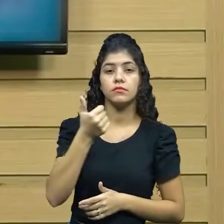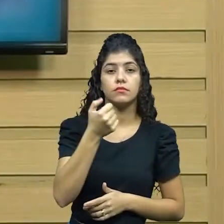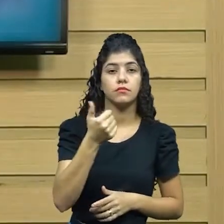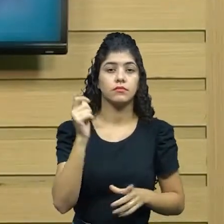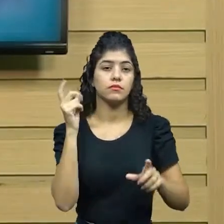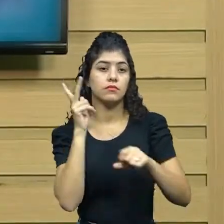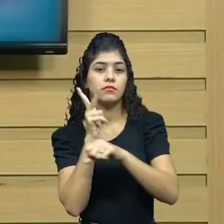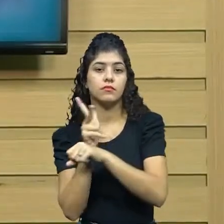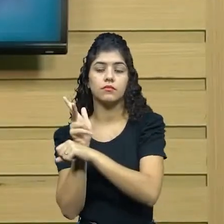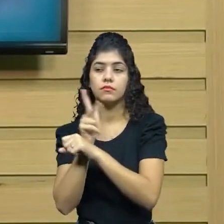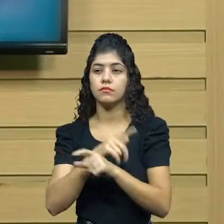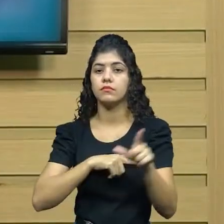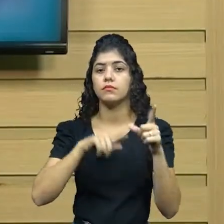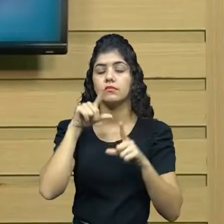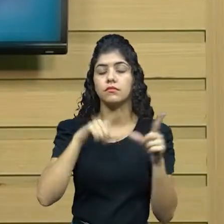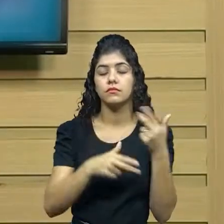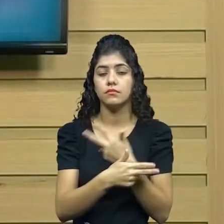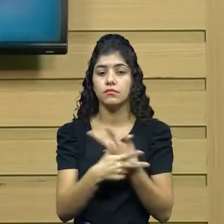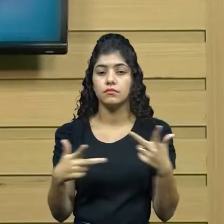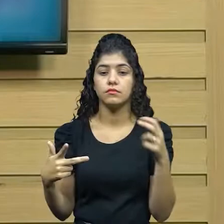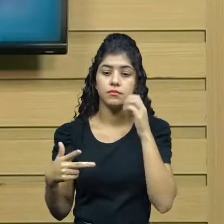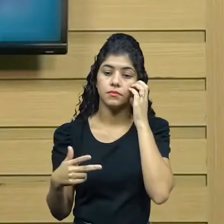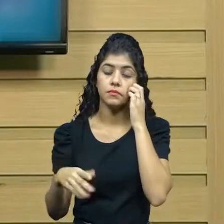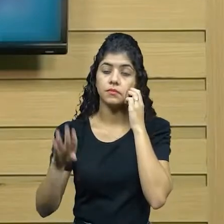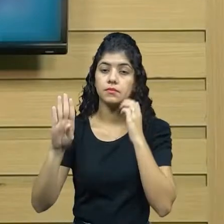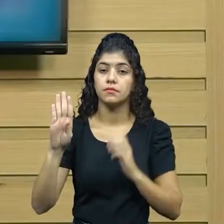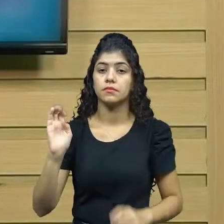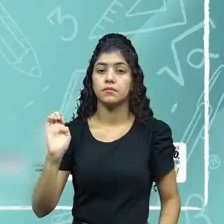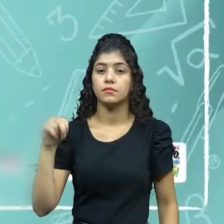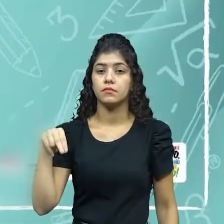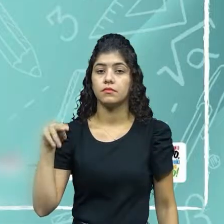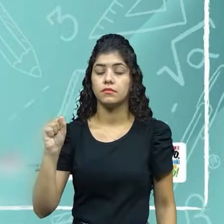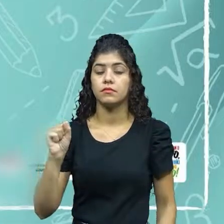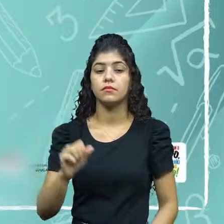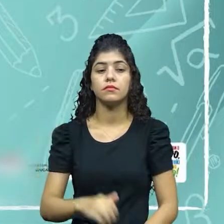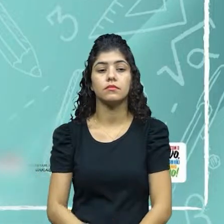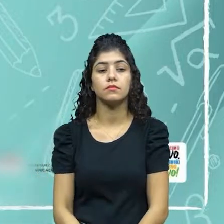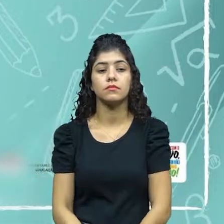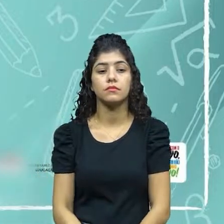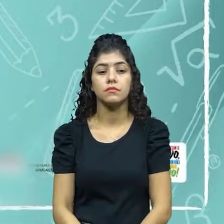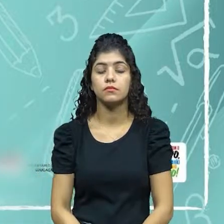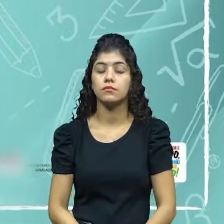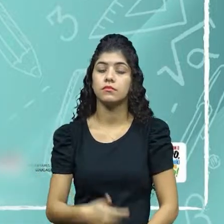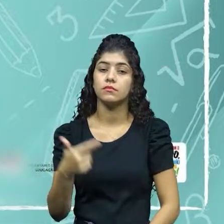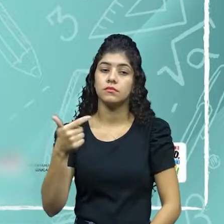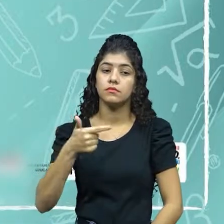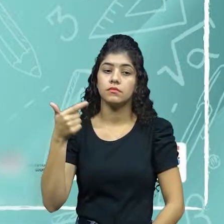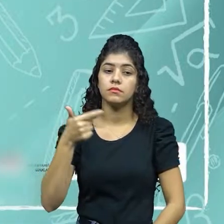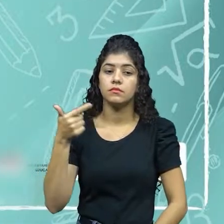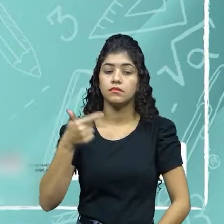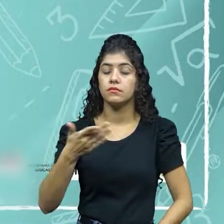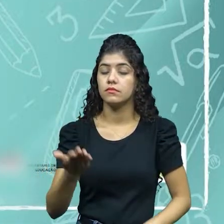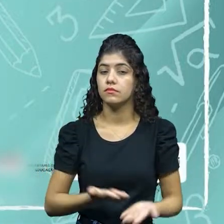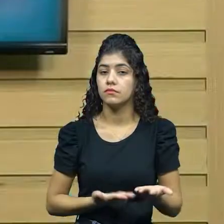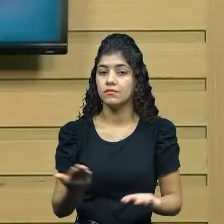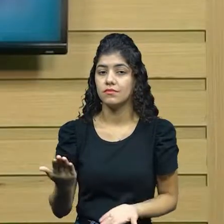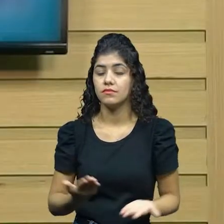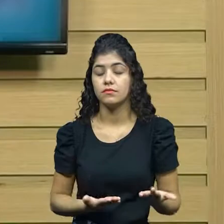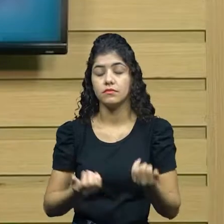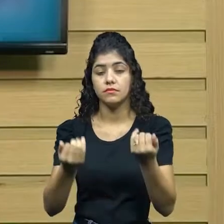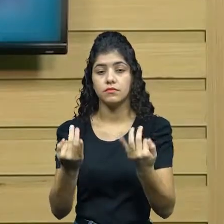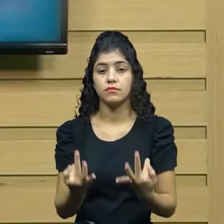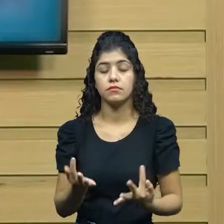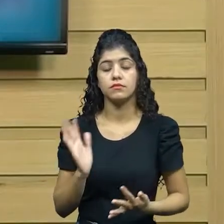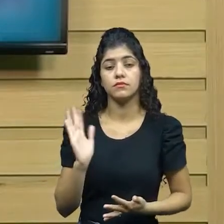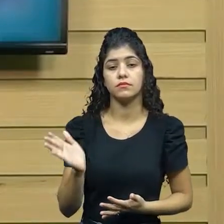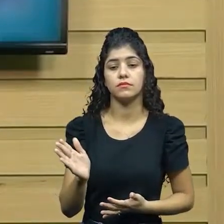câmera, televisão. Então, nós chamamos isso de bens. O segundo é o serviço, já até falei sobre isso. Onde